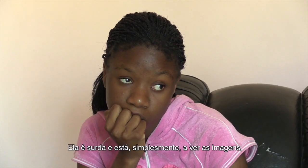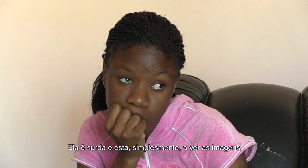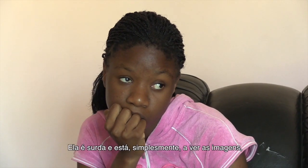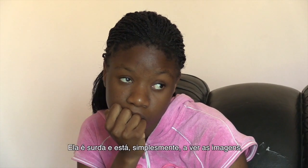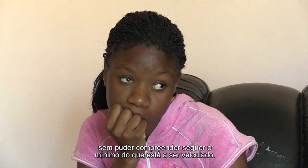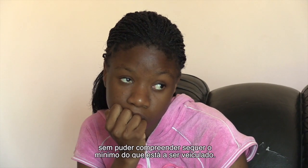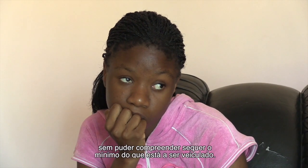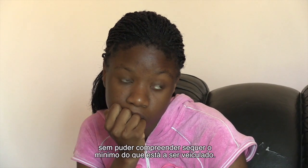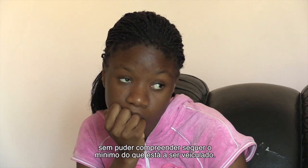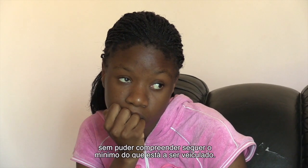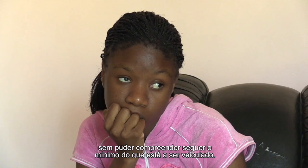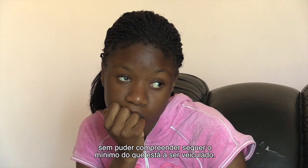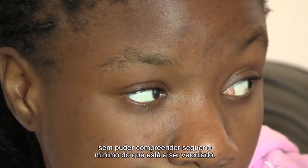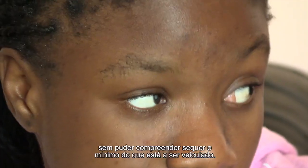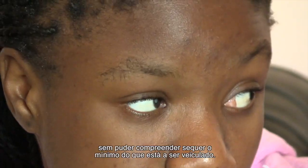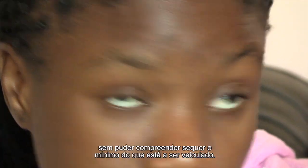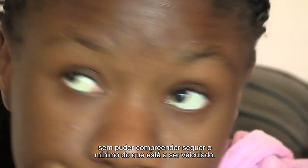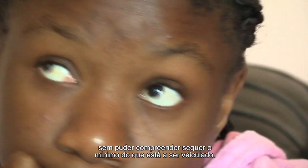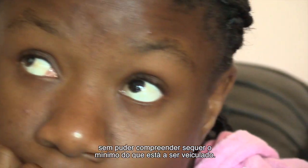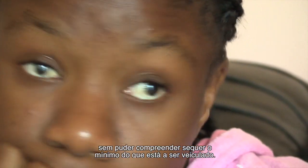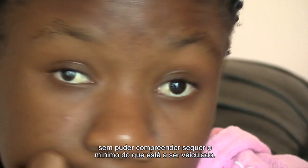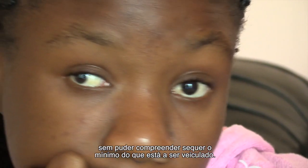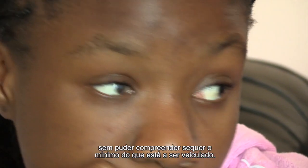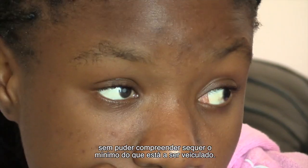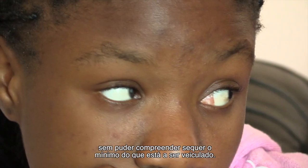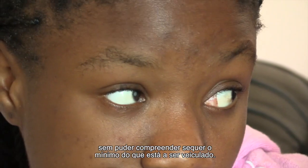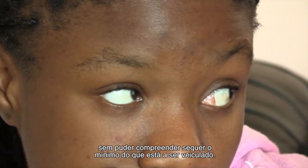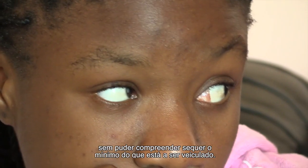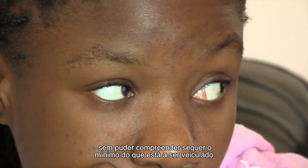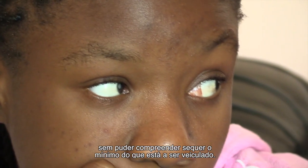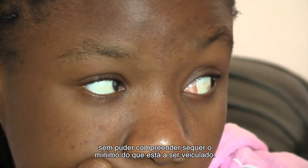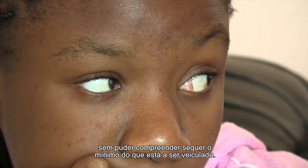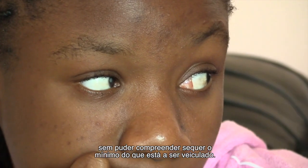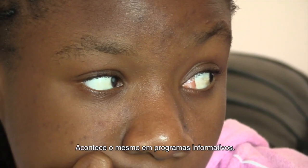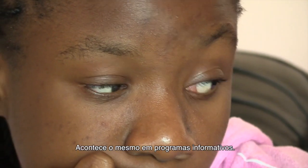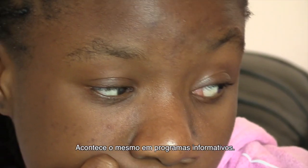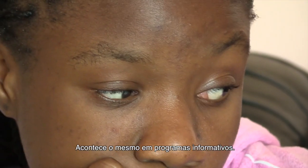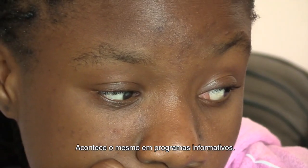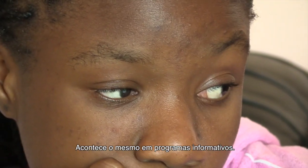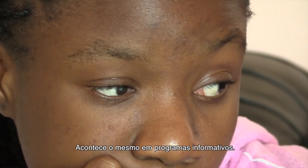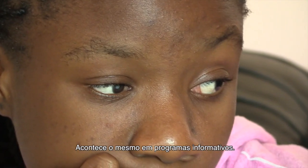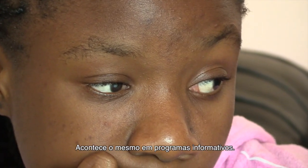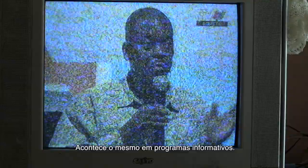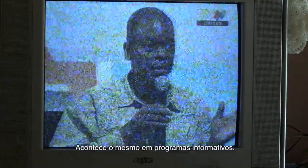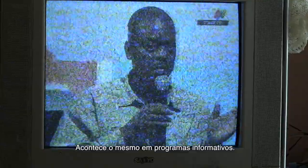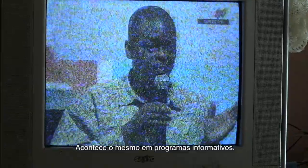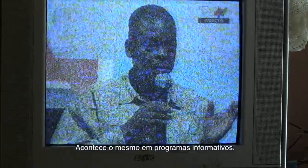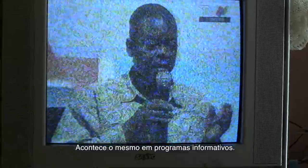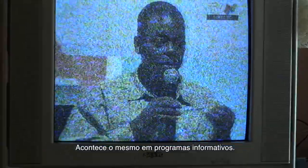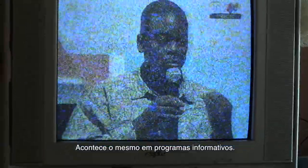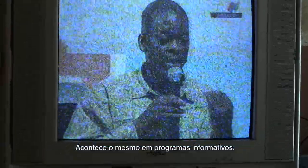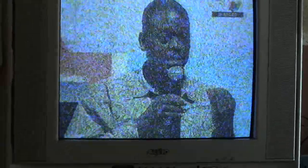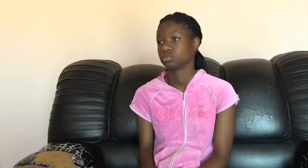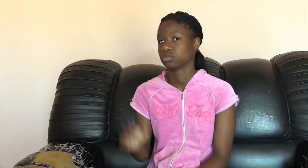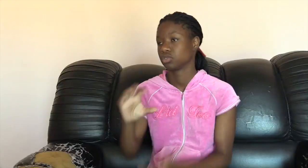as imagens sem poder compreender sequer o mínimo do que está a ser veiculado. Acontece o mesmo em programas